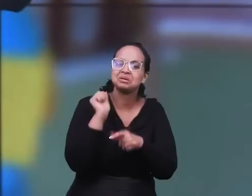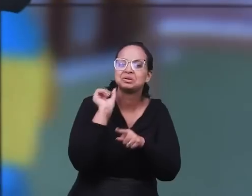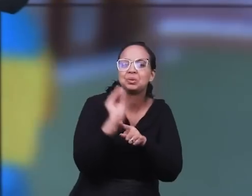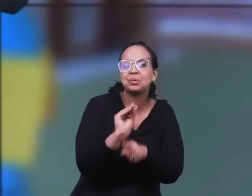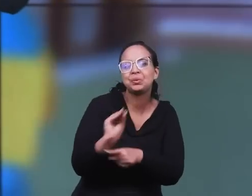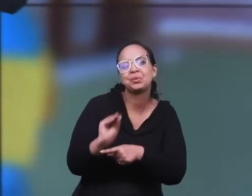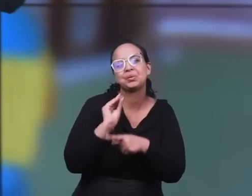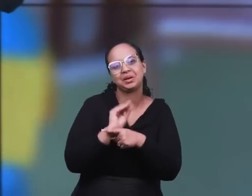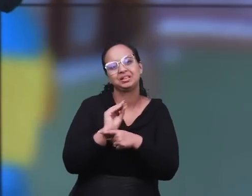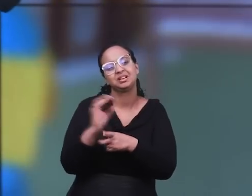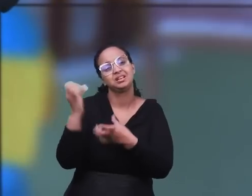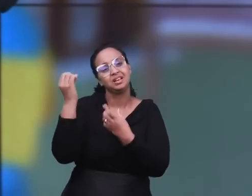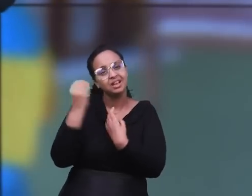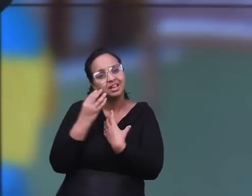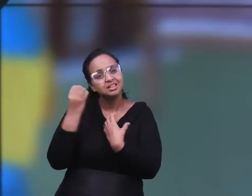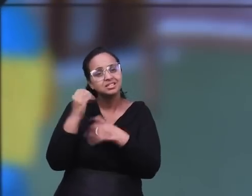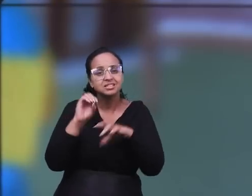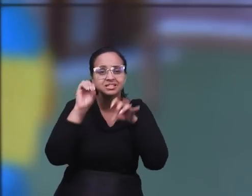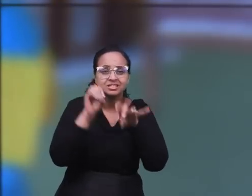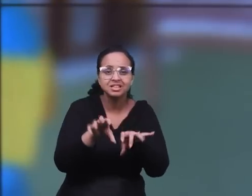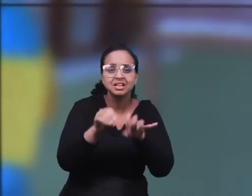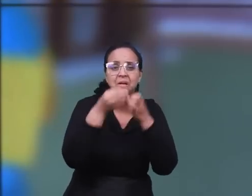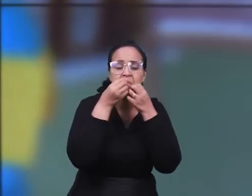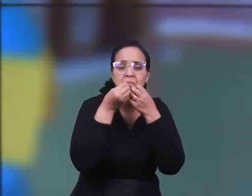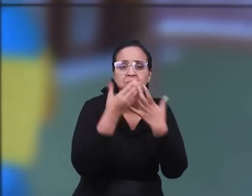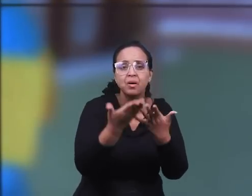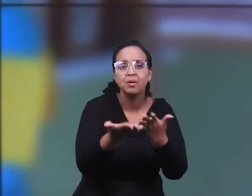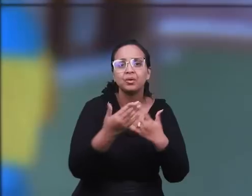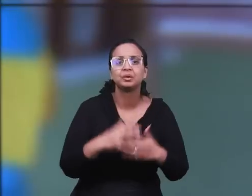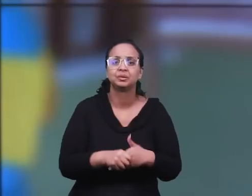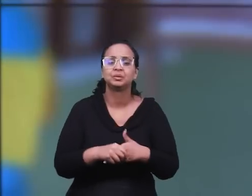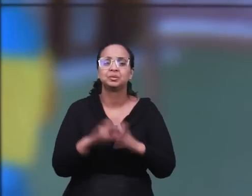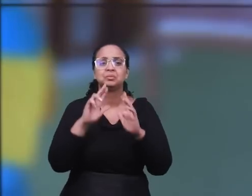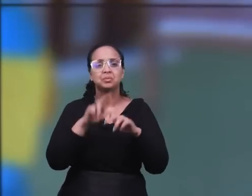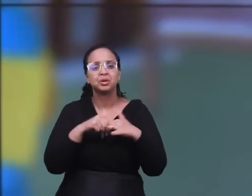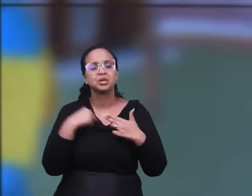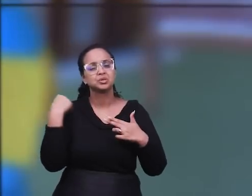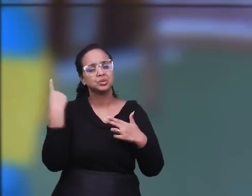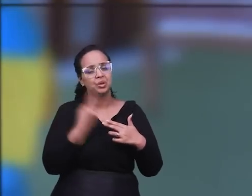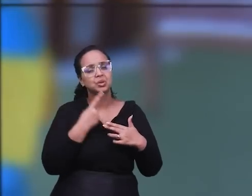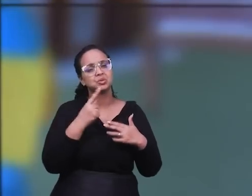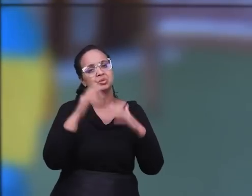e tudo que Ele nos ensina é para o nosso bem. Por